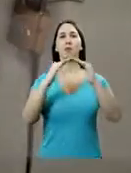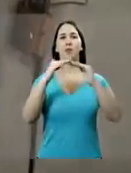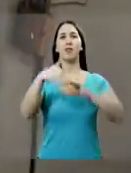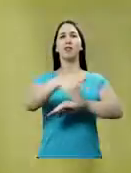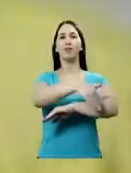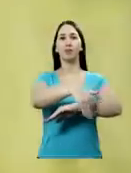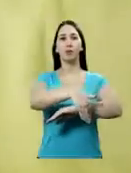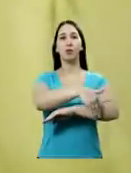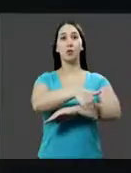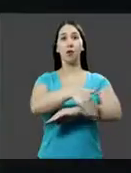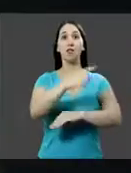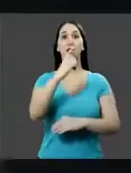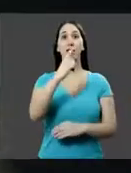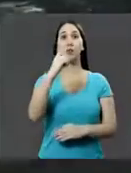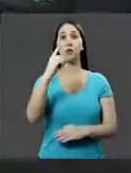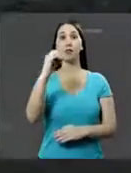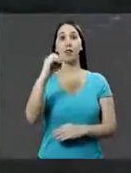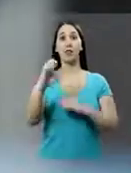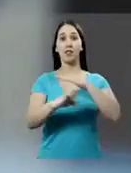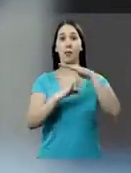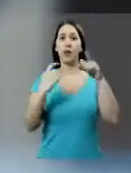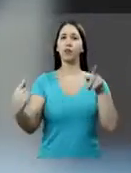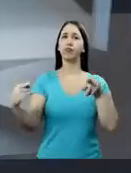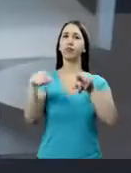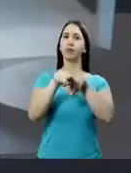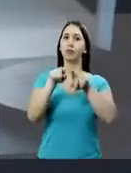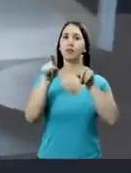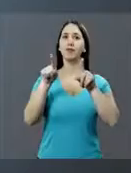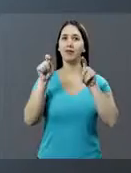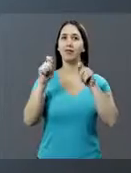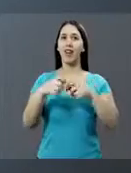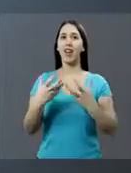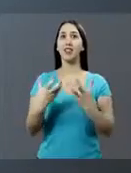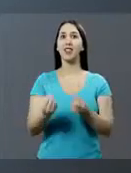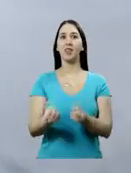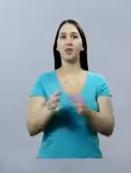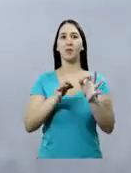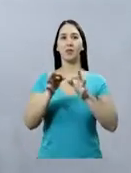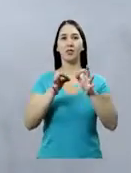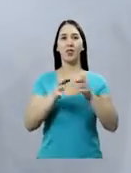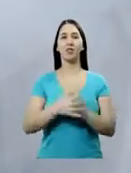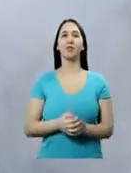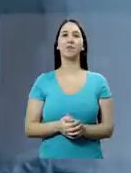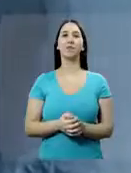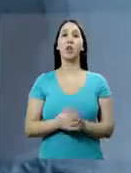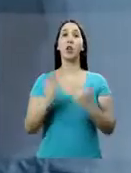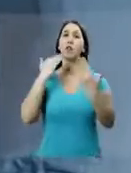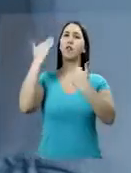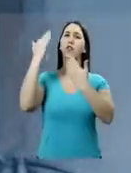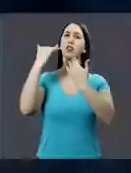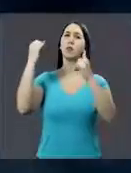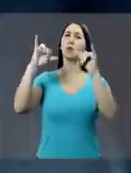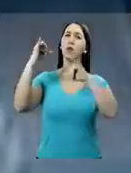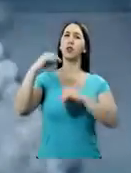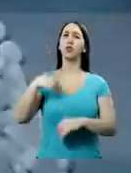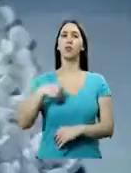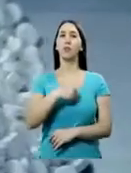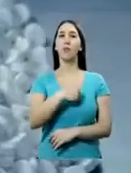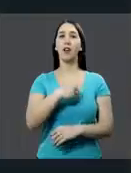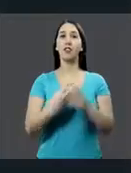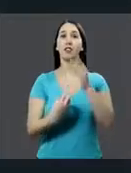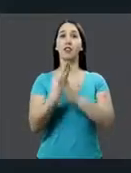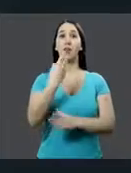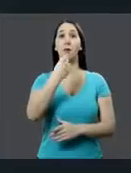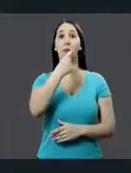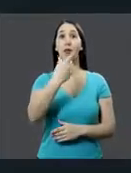delas moradores de rua. 110 empresas parceiras aderiram ao projeto. Conversamos com os laboratórios médicos e criamos o